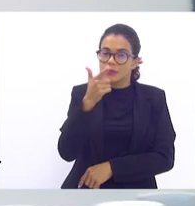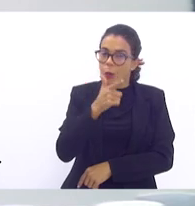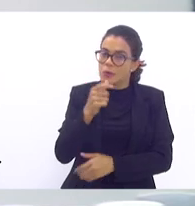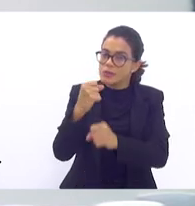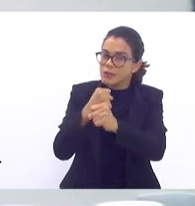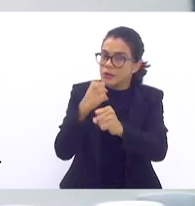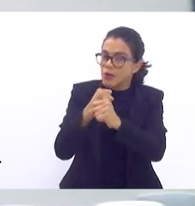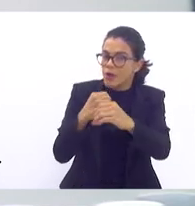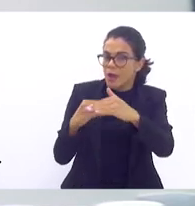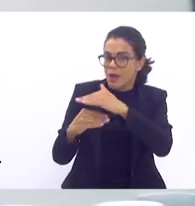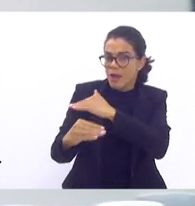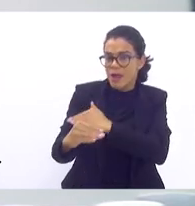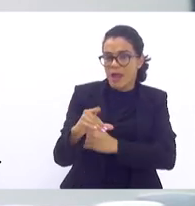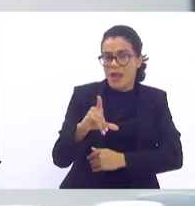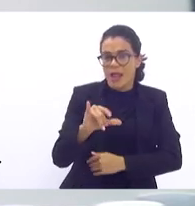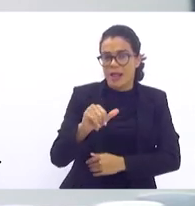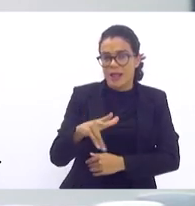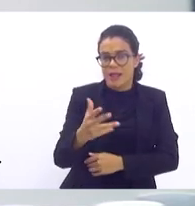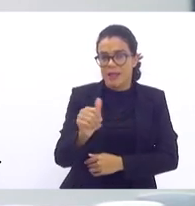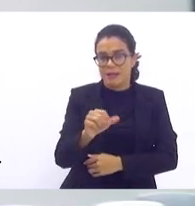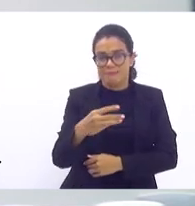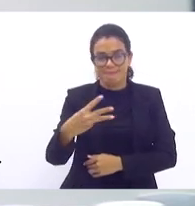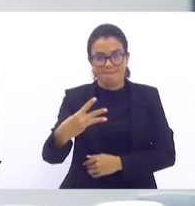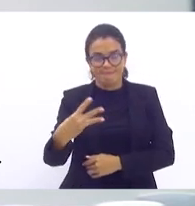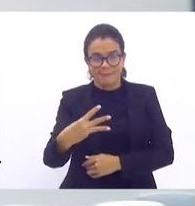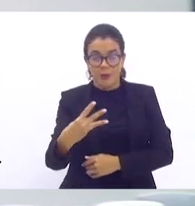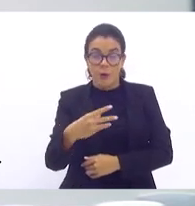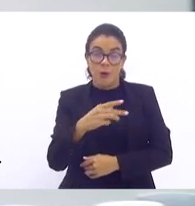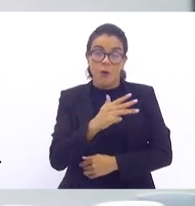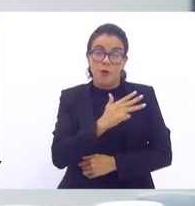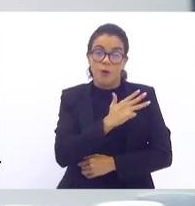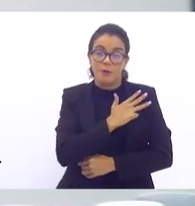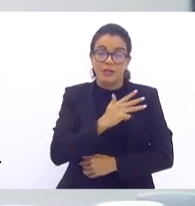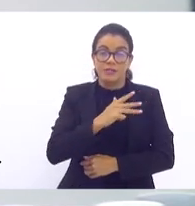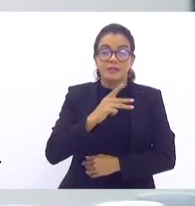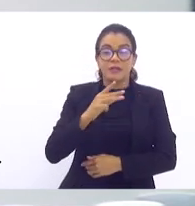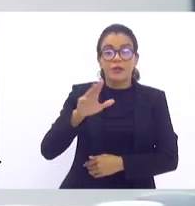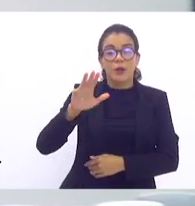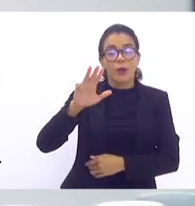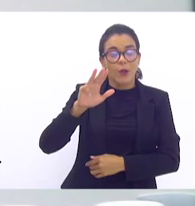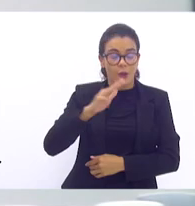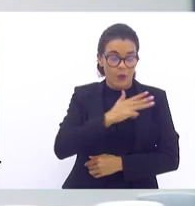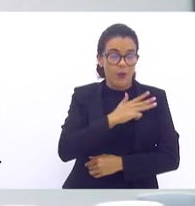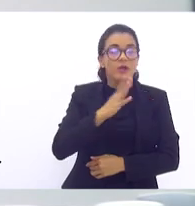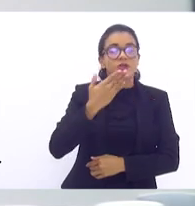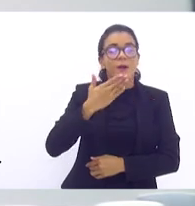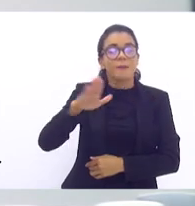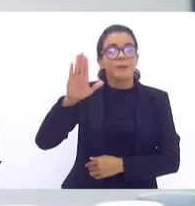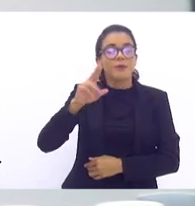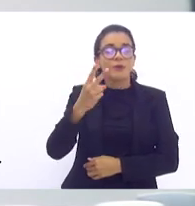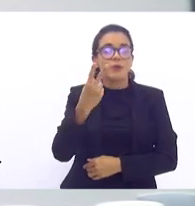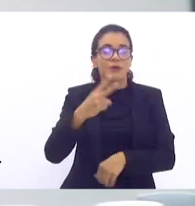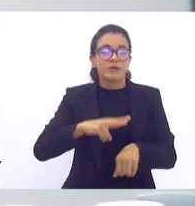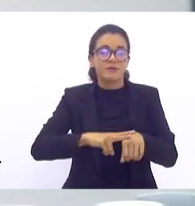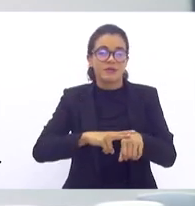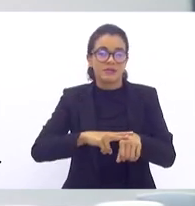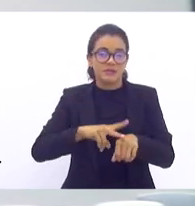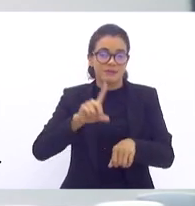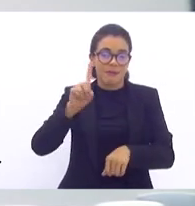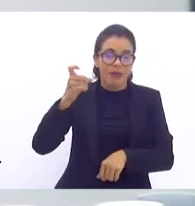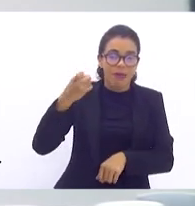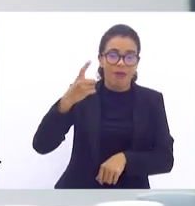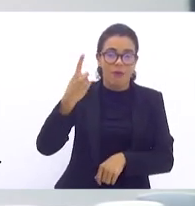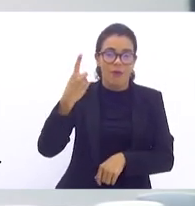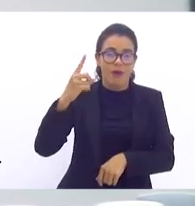da linha 3 o presidente Lula já prometeu esse metrô duas vezes quando foi presidente